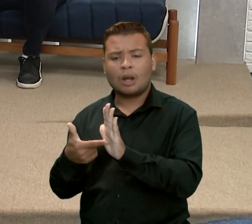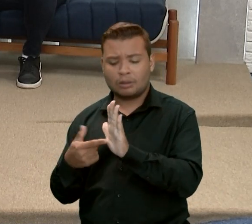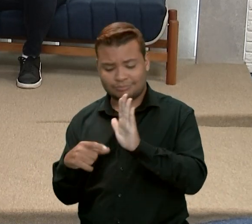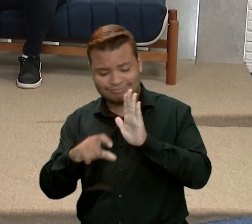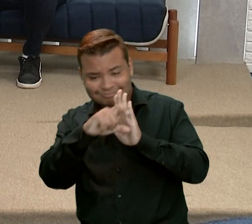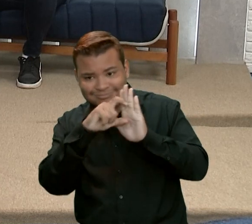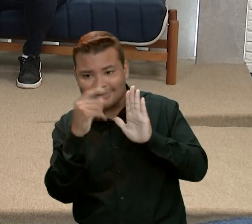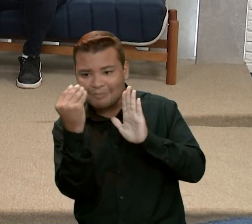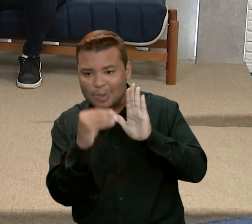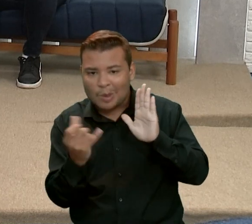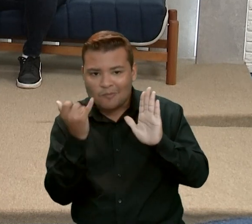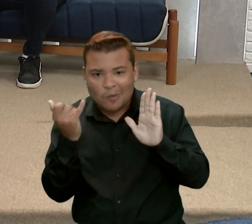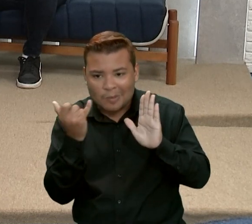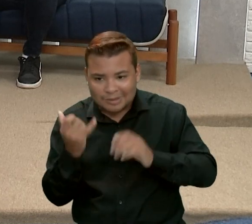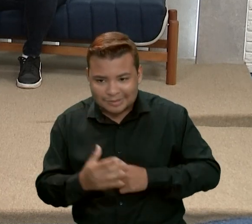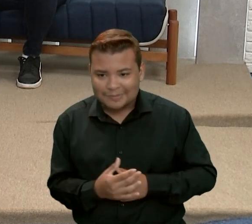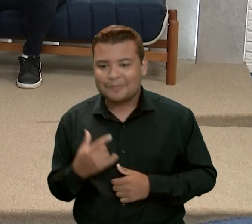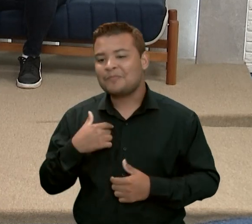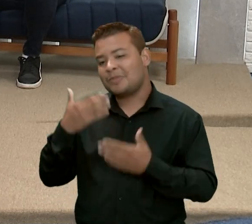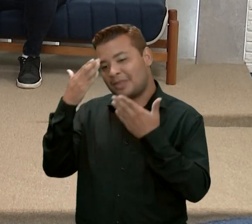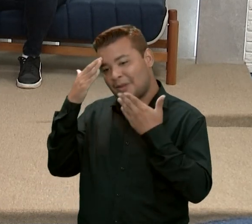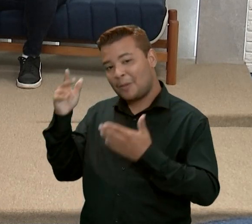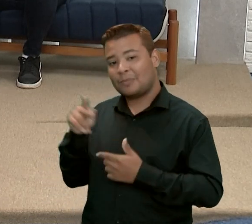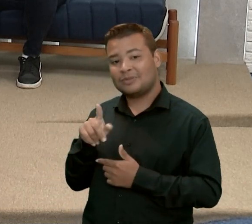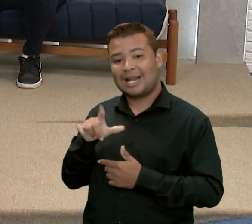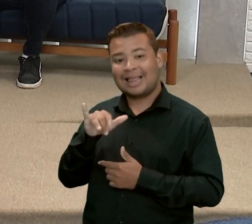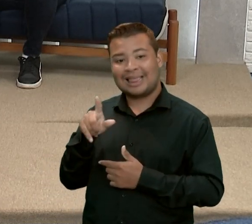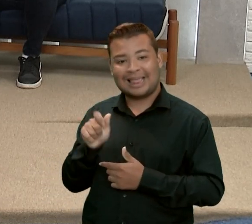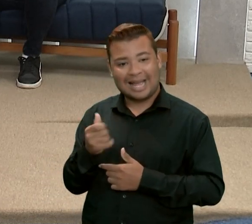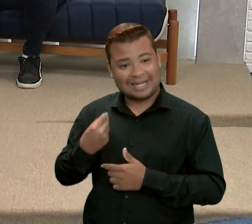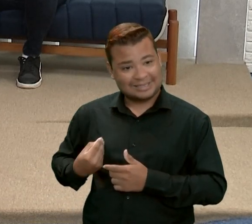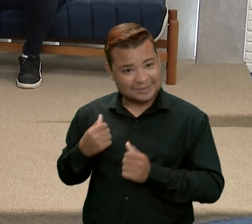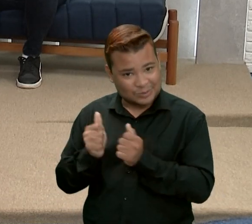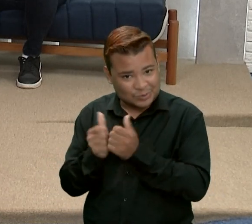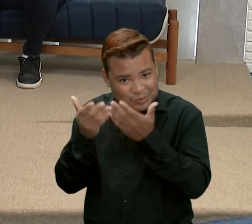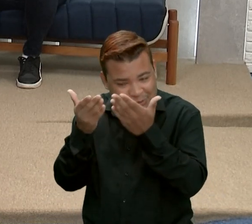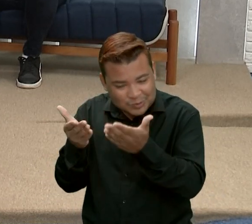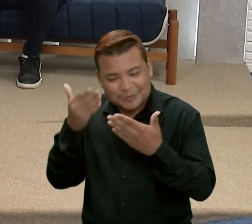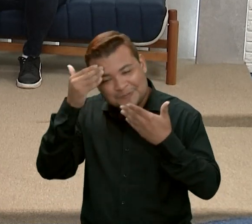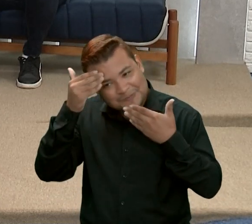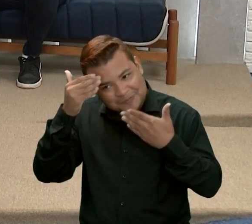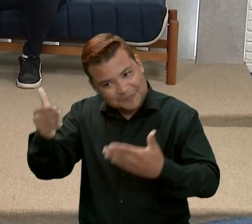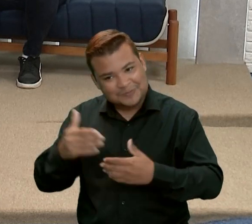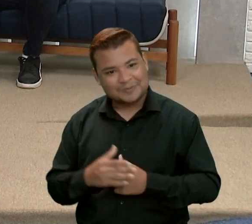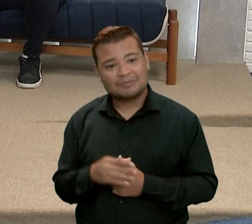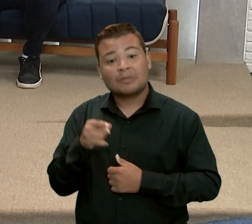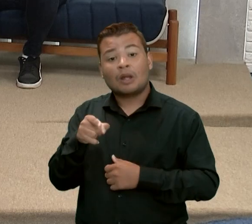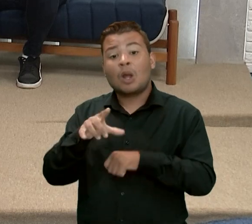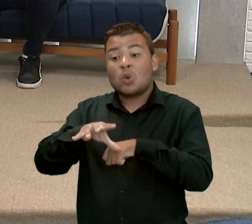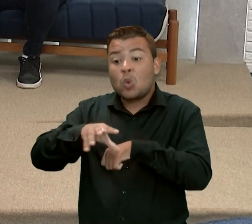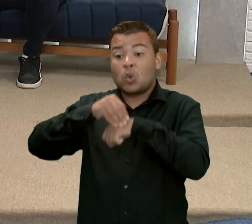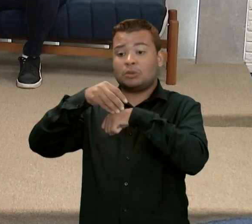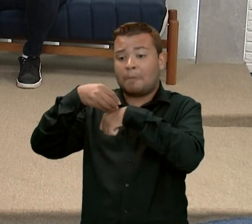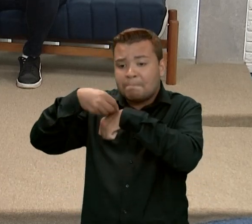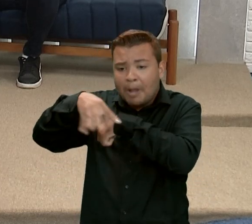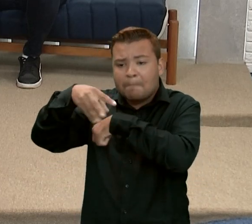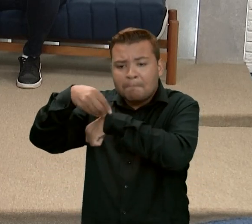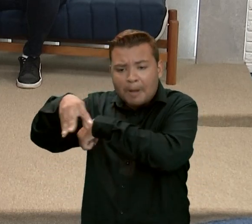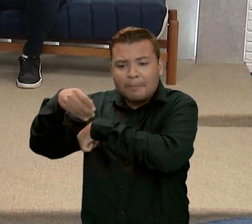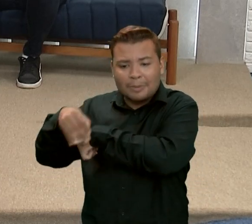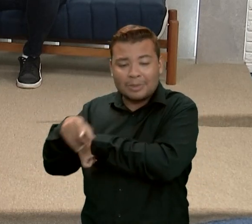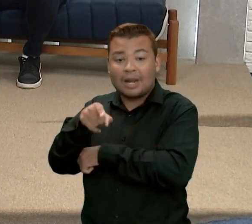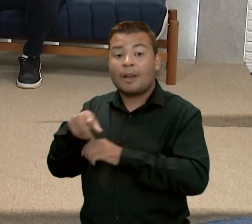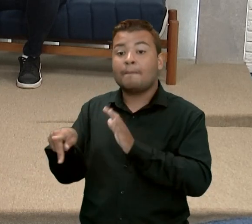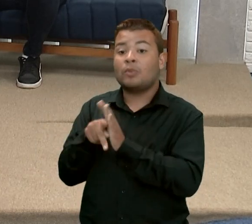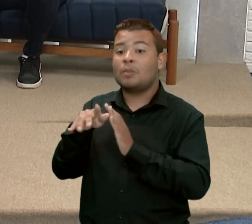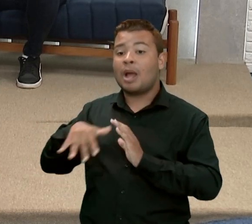embalagens. Eu quero aqui agradecer a professora Laisa, que está aqui com a gente mais uma vez, trazendo todo o conhecimento dela na engenharia